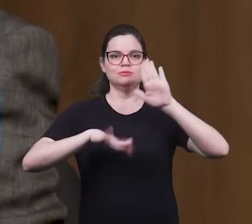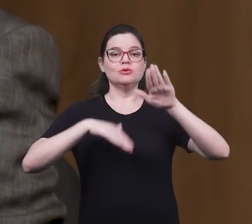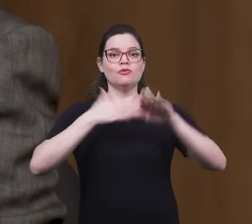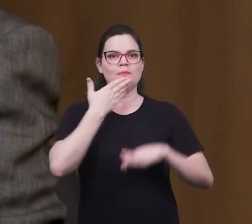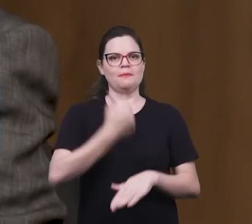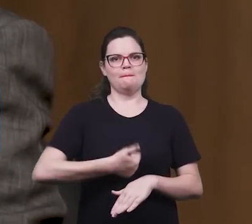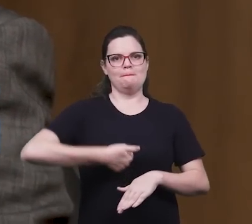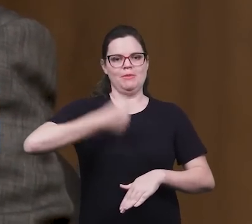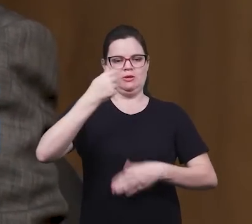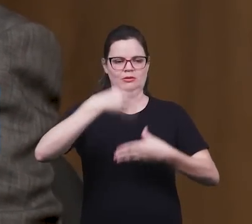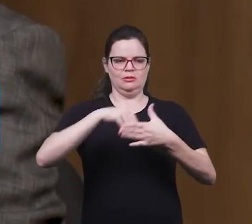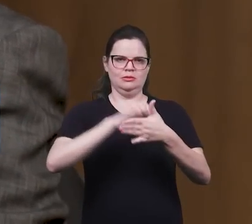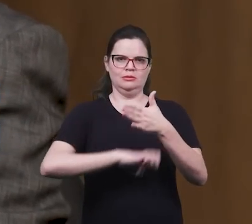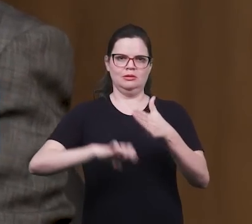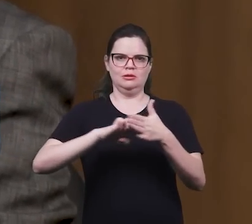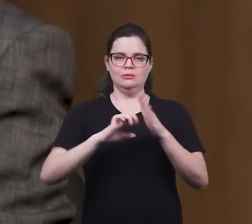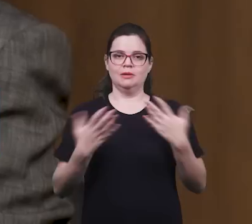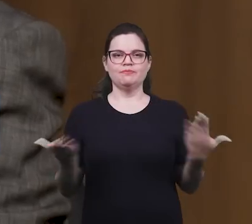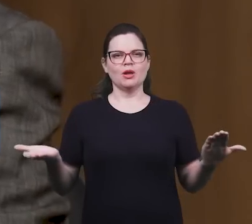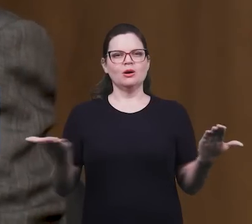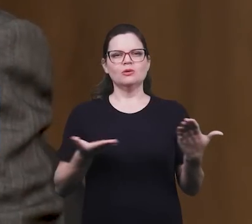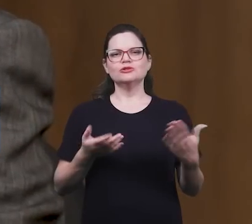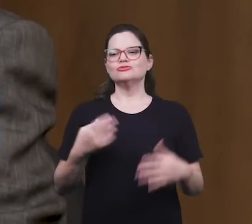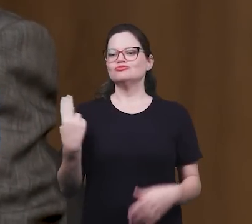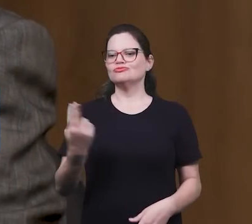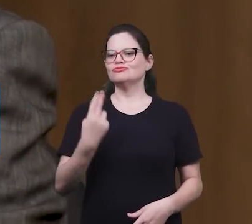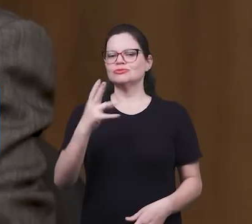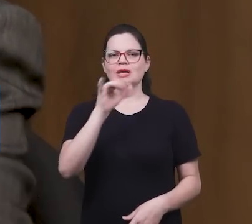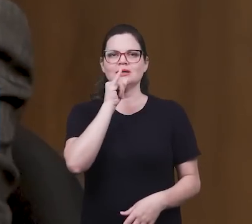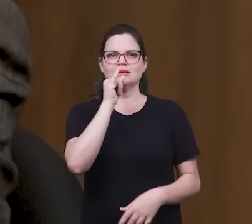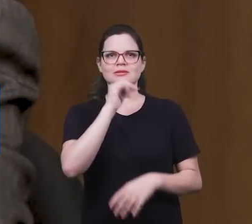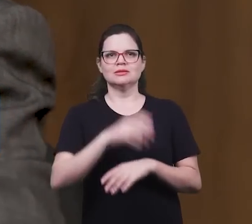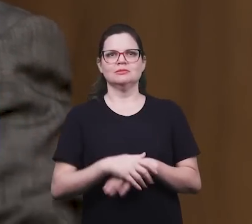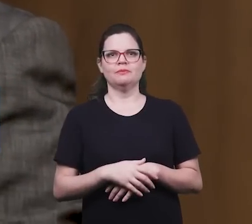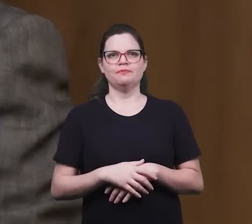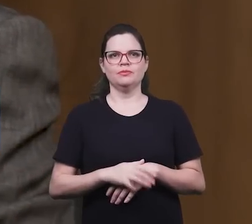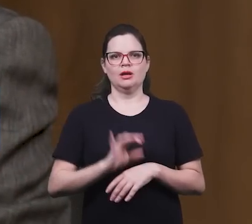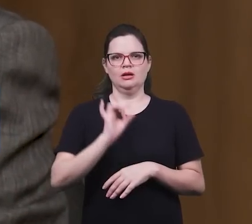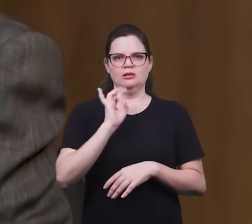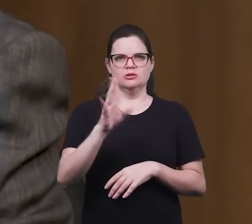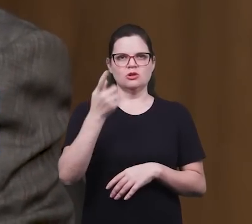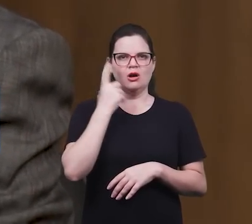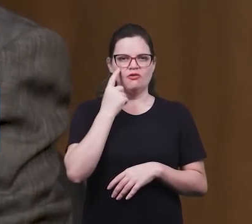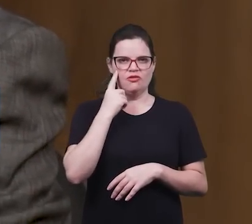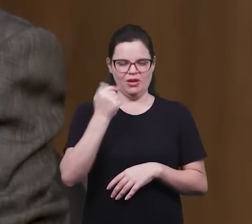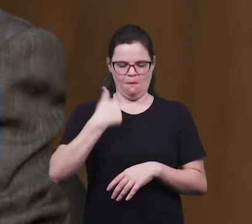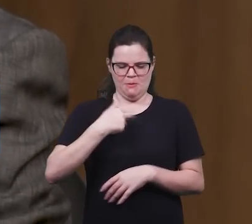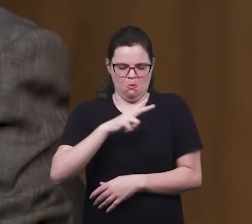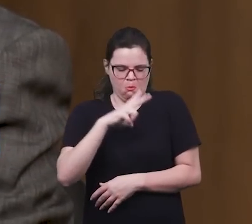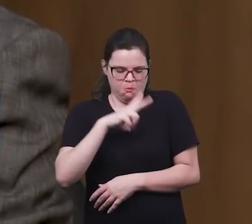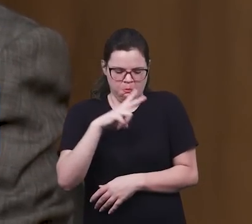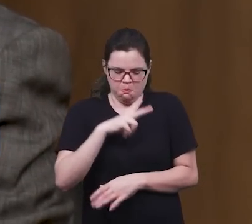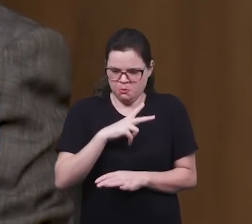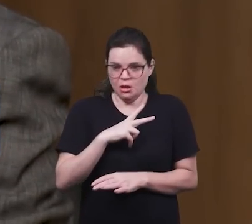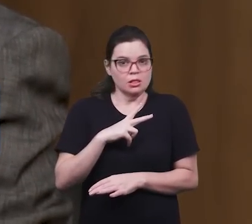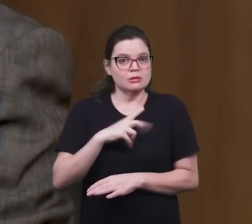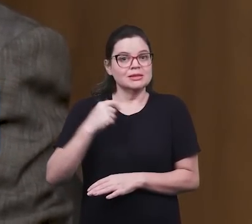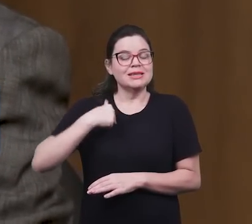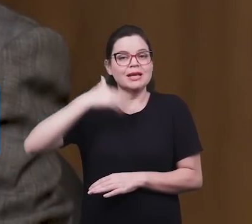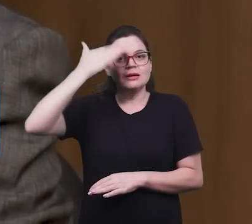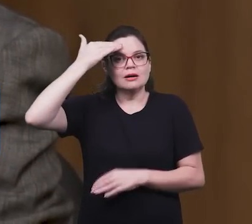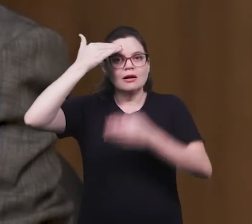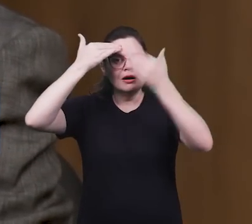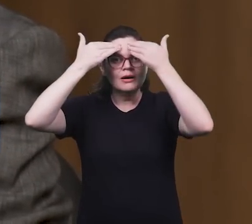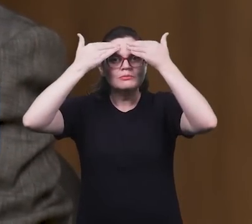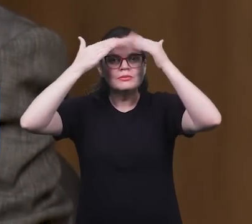que eu deixo hoje. Nós não podemos simplesmente hoje, como profissionais, olhar só o cantinho da mesa que nós trabalhamos. Nós temos que estar sempre de olho para conhecer